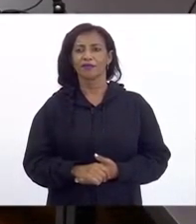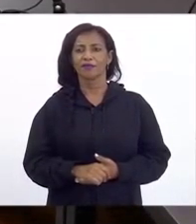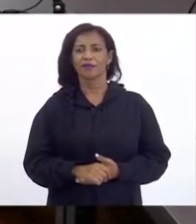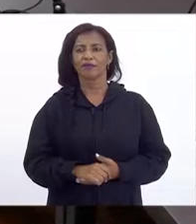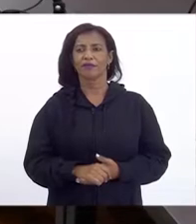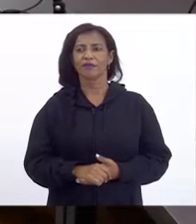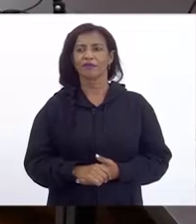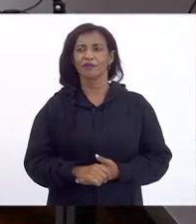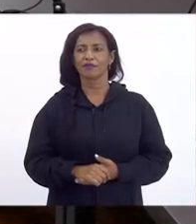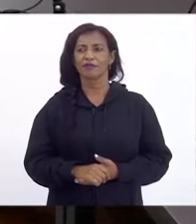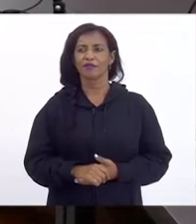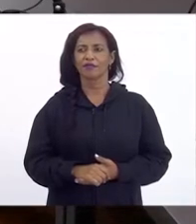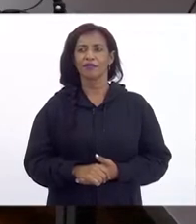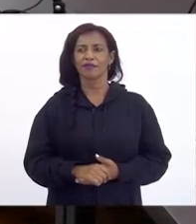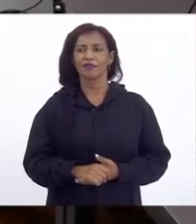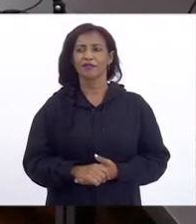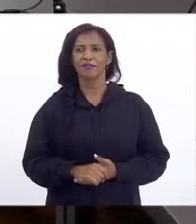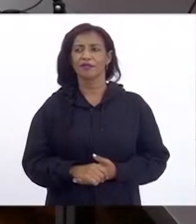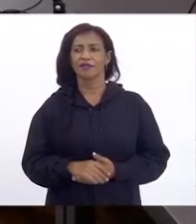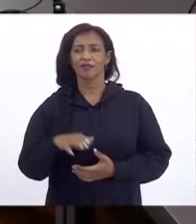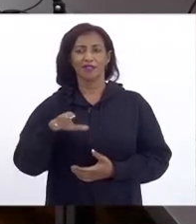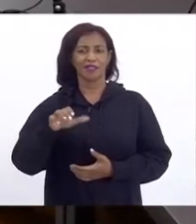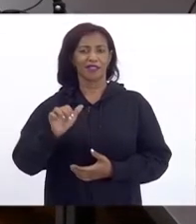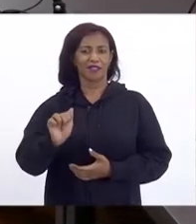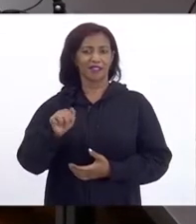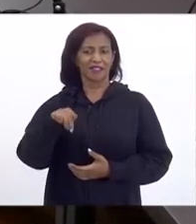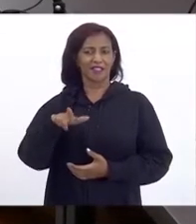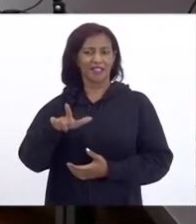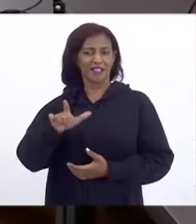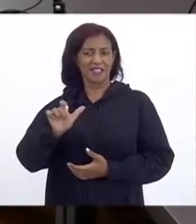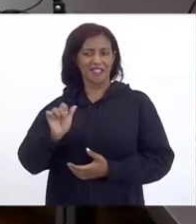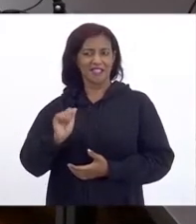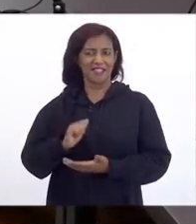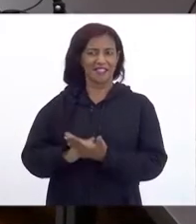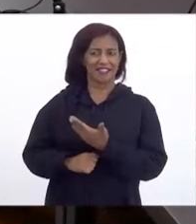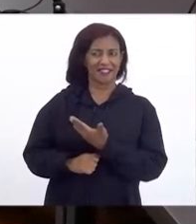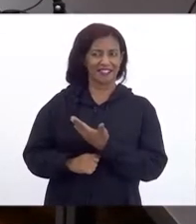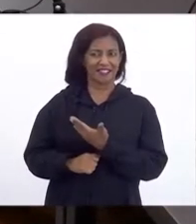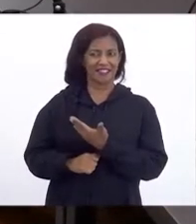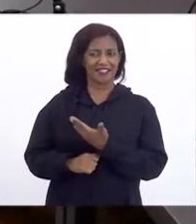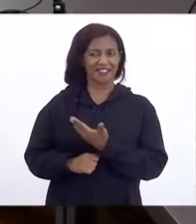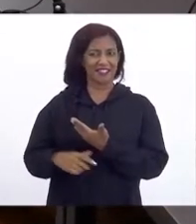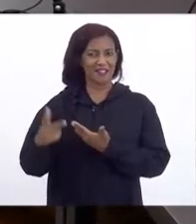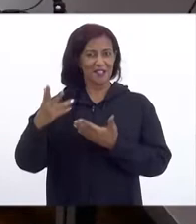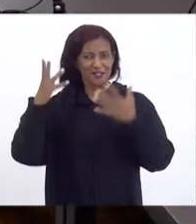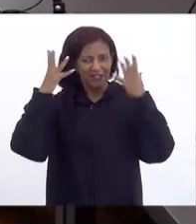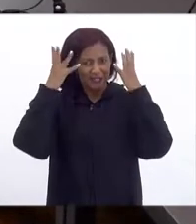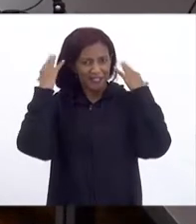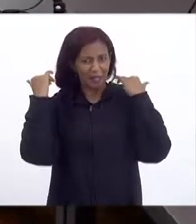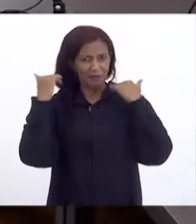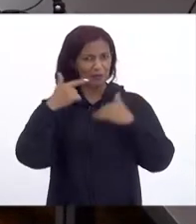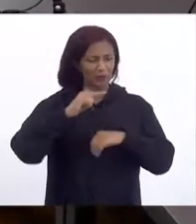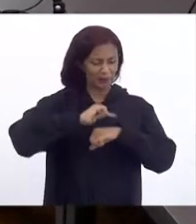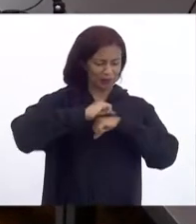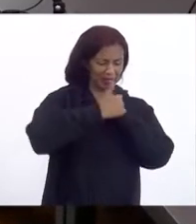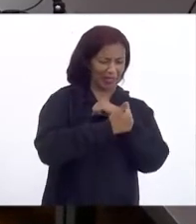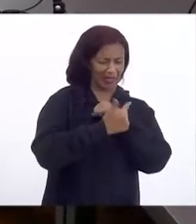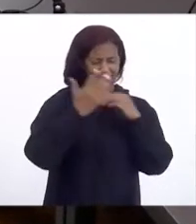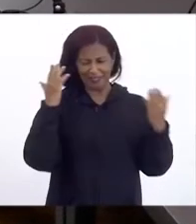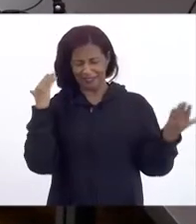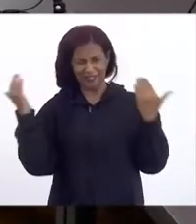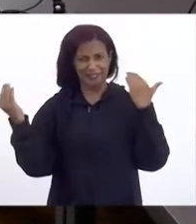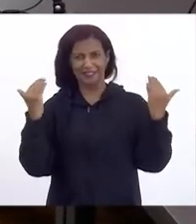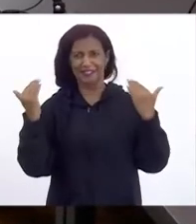Canela. Aliás, deputado Márcio Pacheco, não. Não, deputado Canela. Que isso? Muda meu nome assim, não. Não, o senhor é cabeludo, o outro é careca. É uma diferença brutal. O primeiro